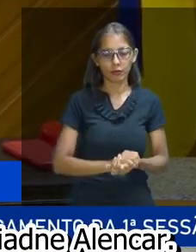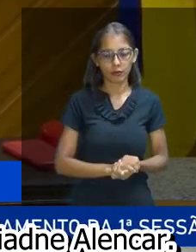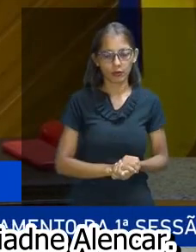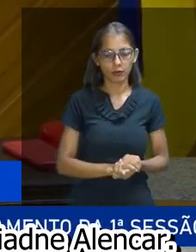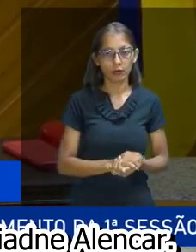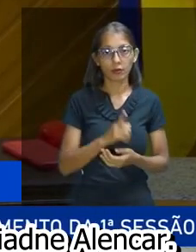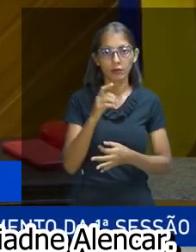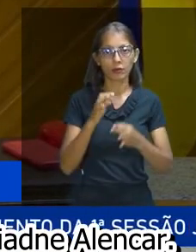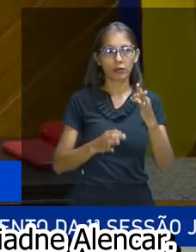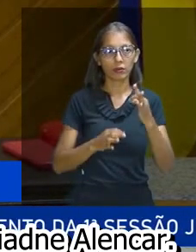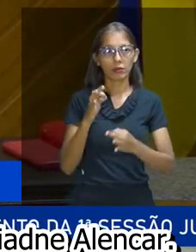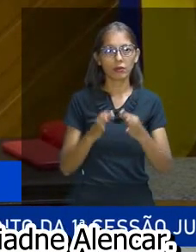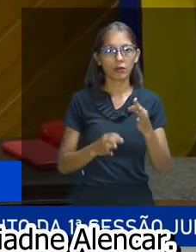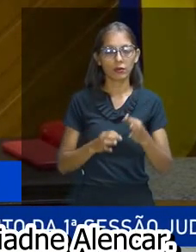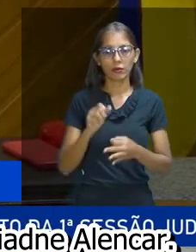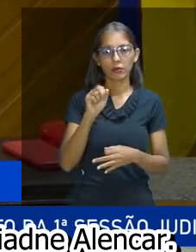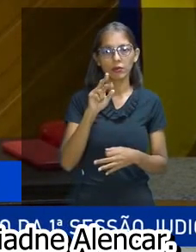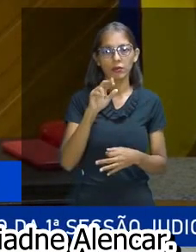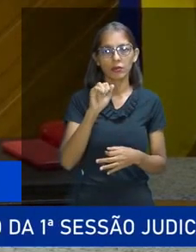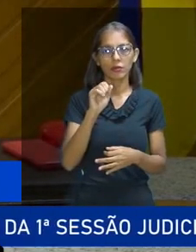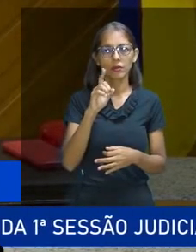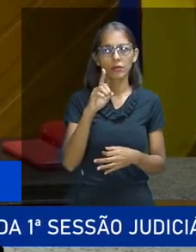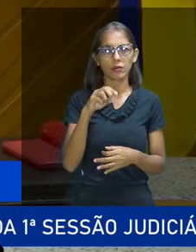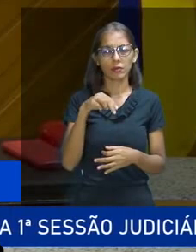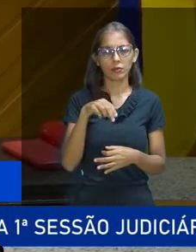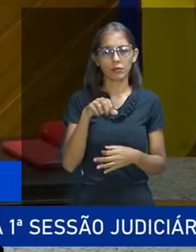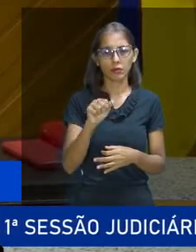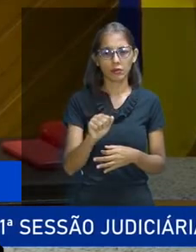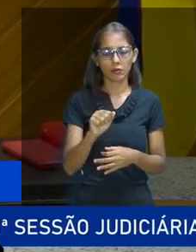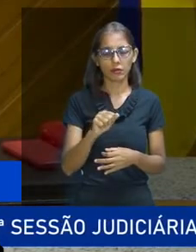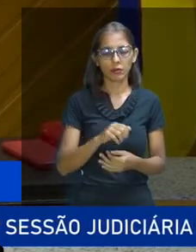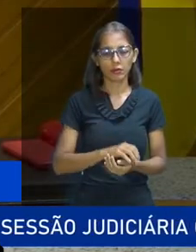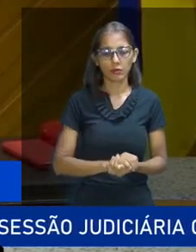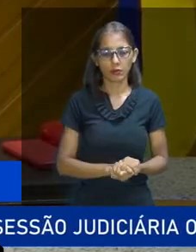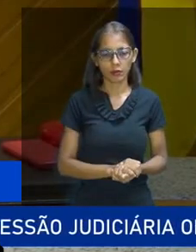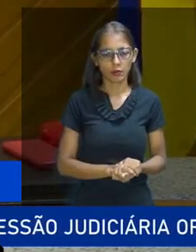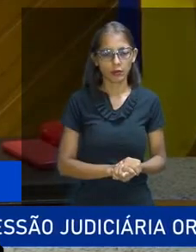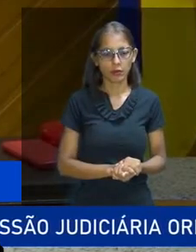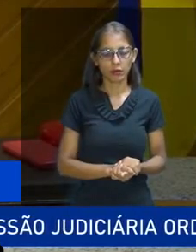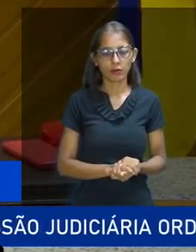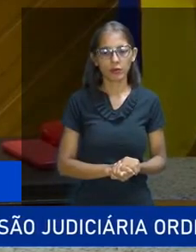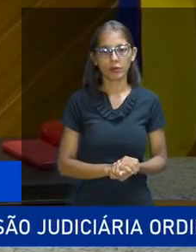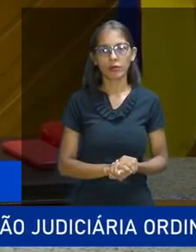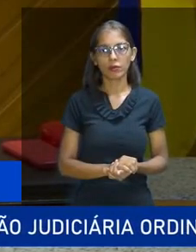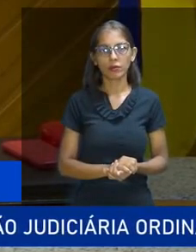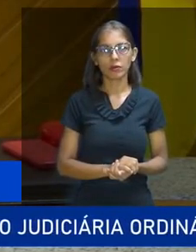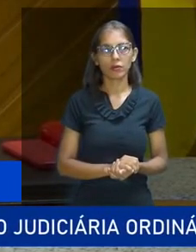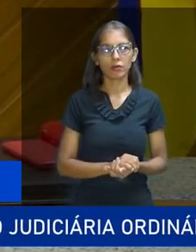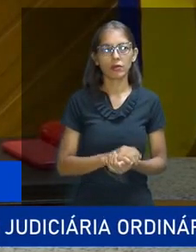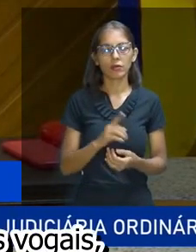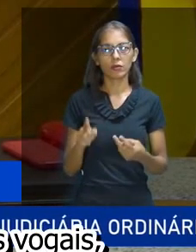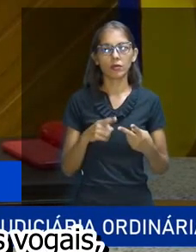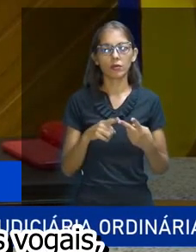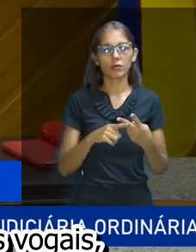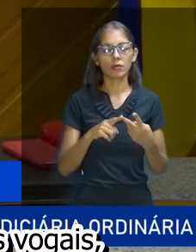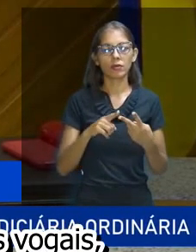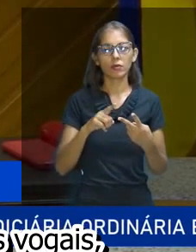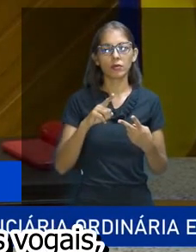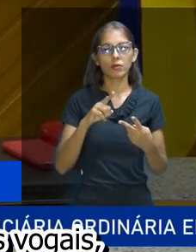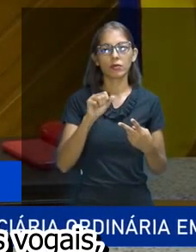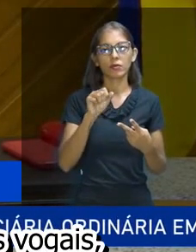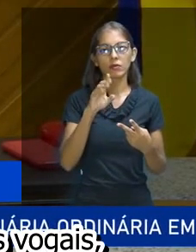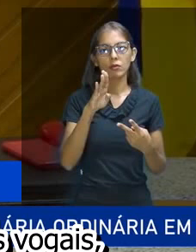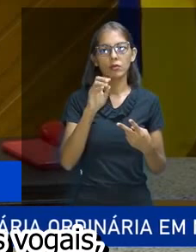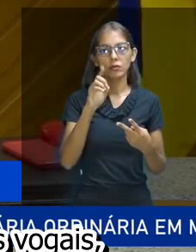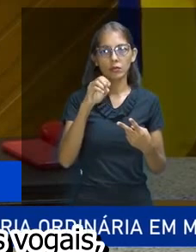relatora é a juíza Ariadne Alencar, o embargante é André dos Santos Abidon, e comporão